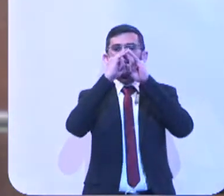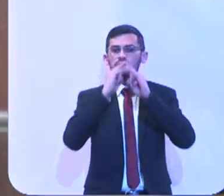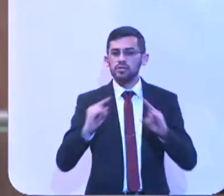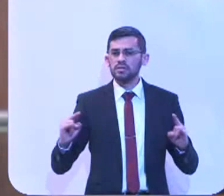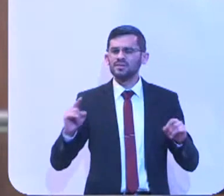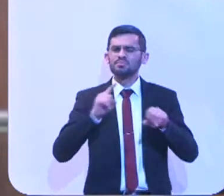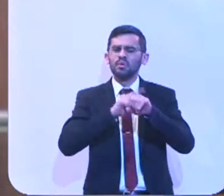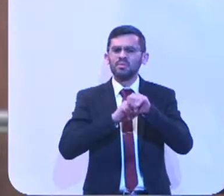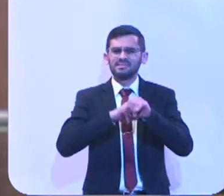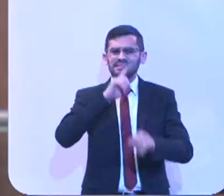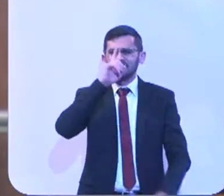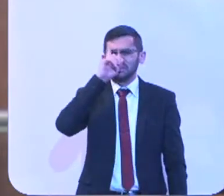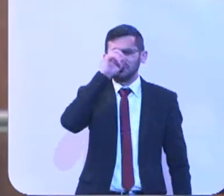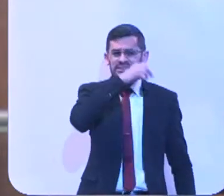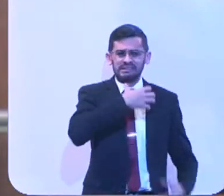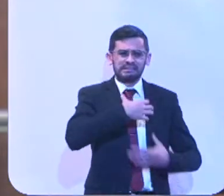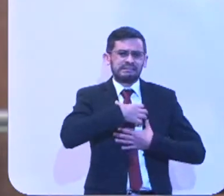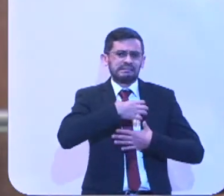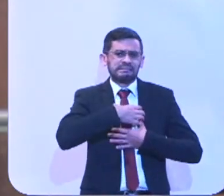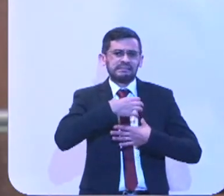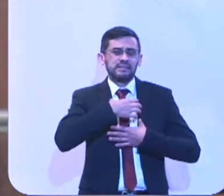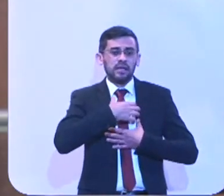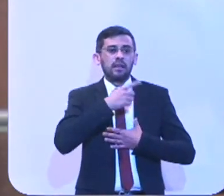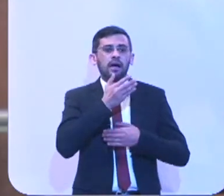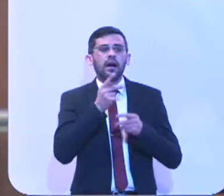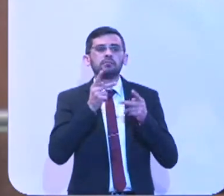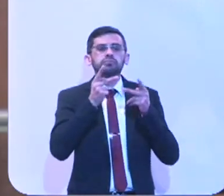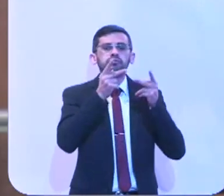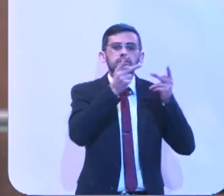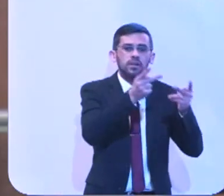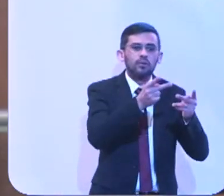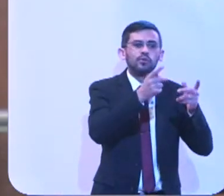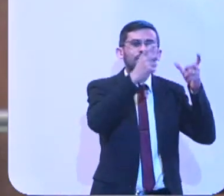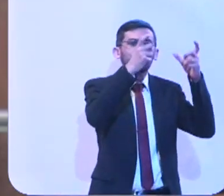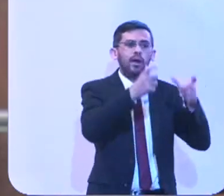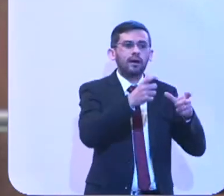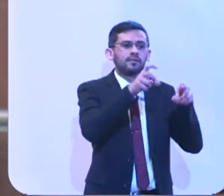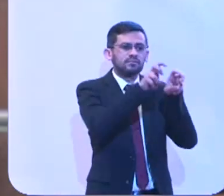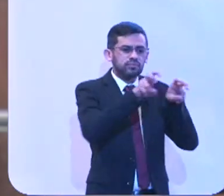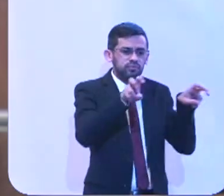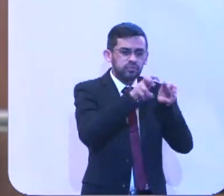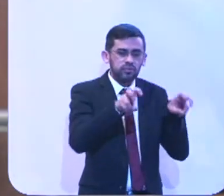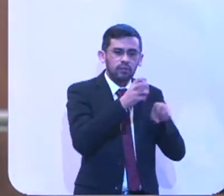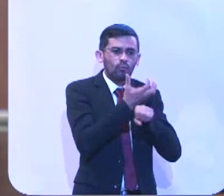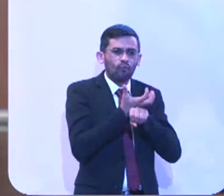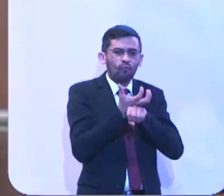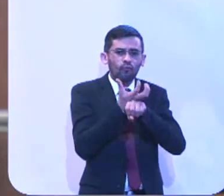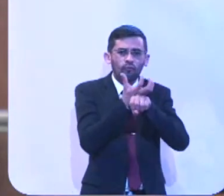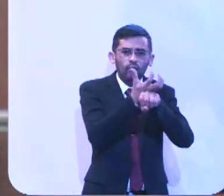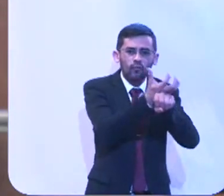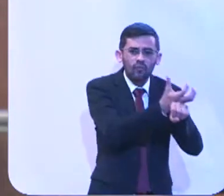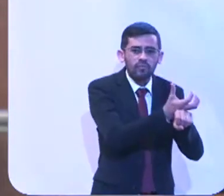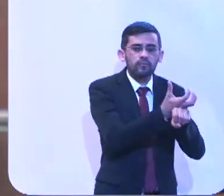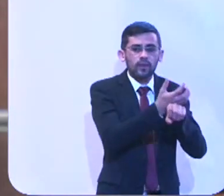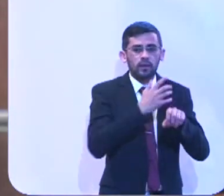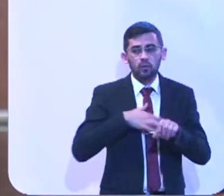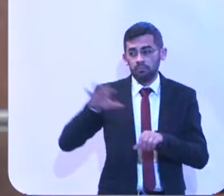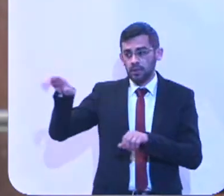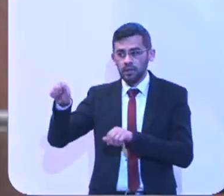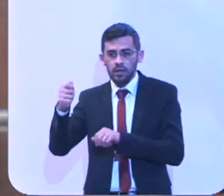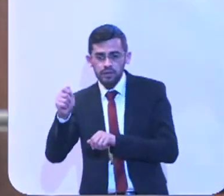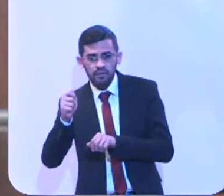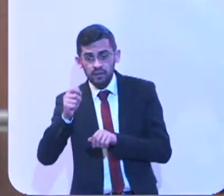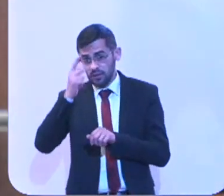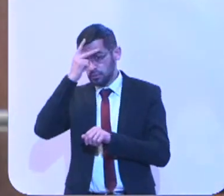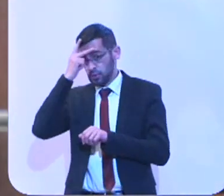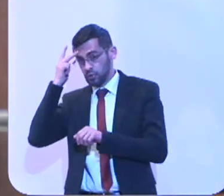crises o Espírito me levou a ir ao auditório vazio. E eu lembro, eu estava ali naquele auditório, tinha pegado a chave, estava